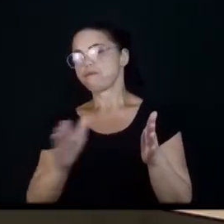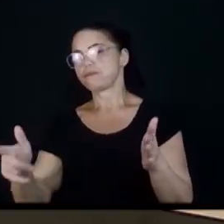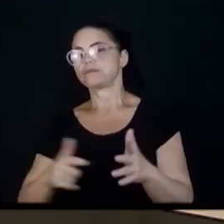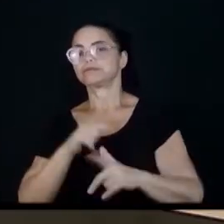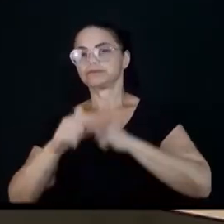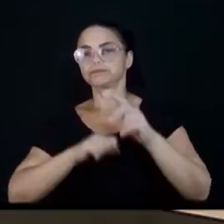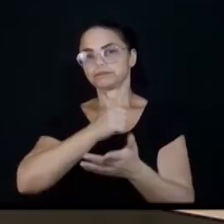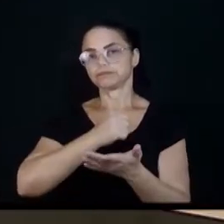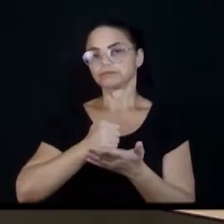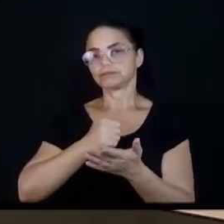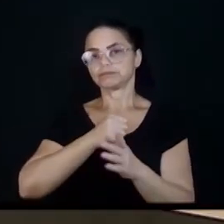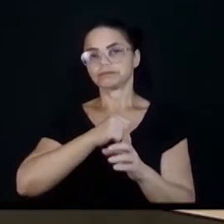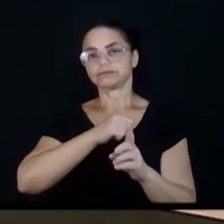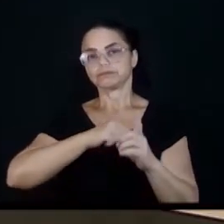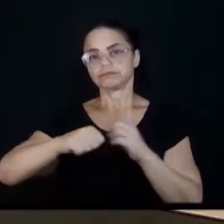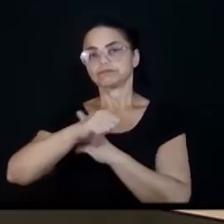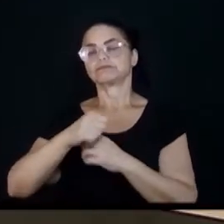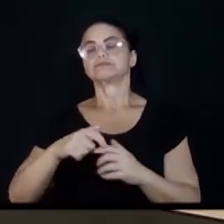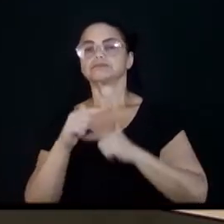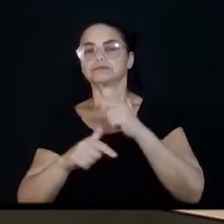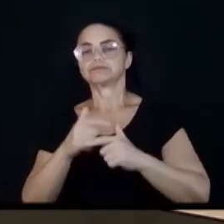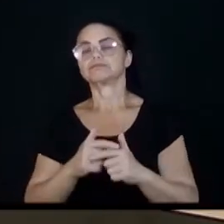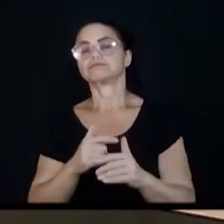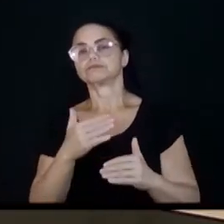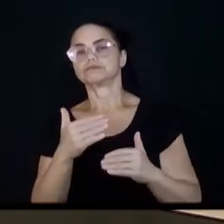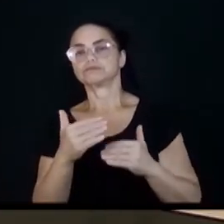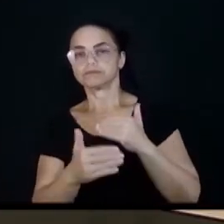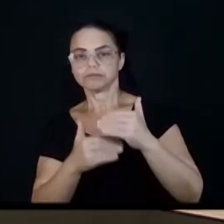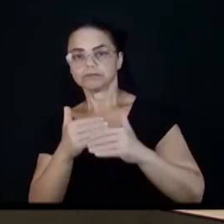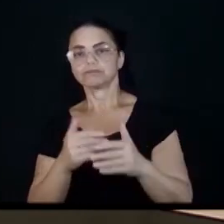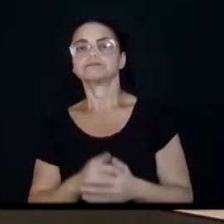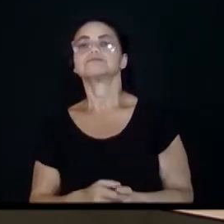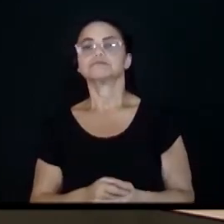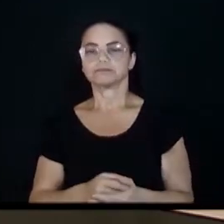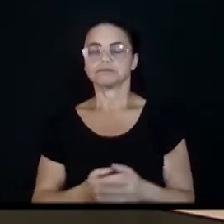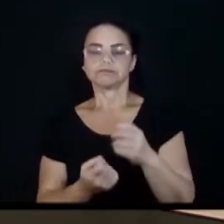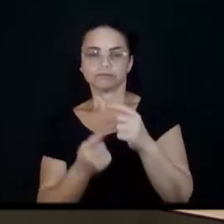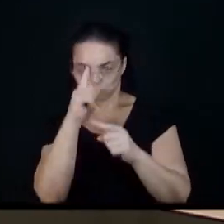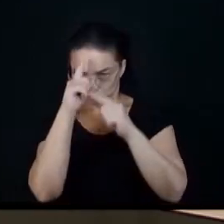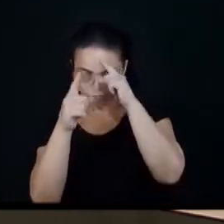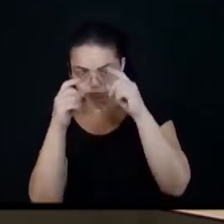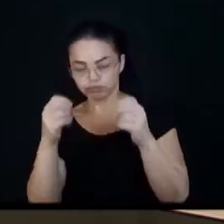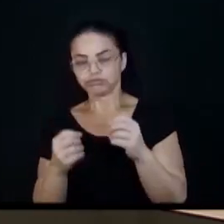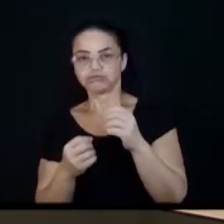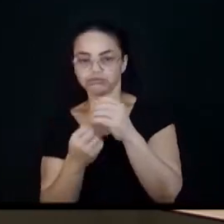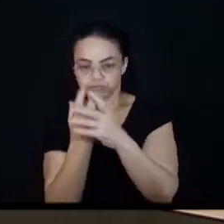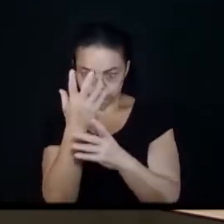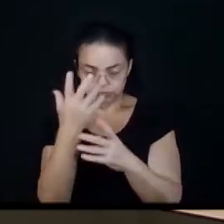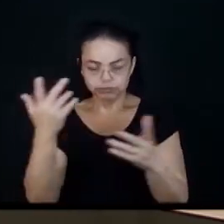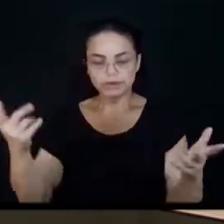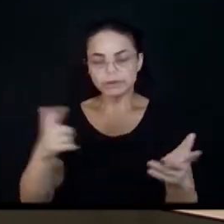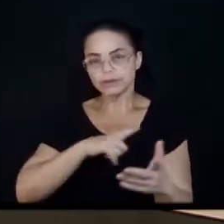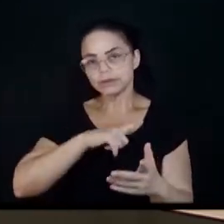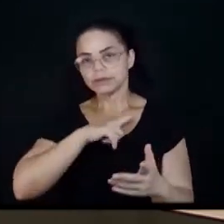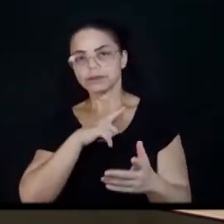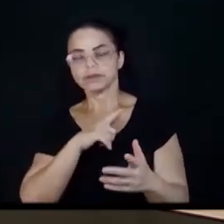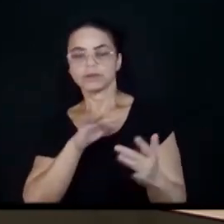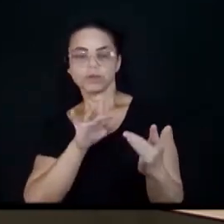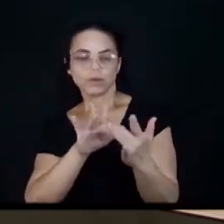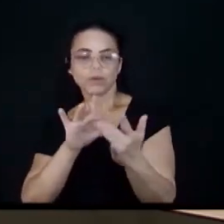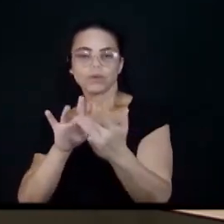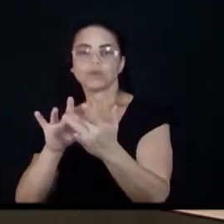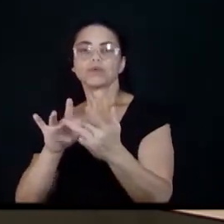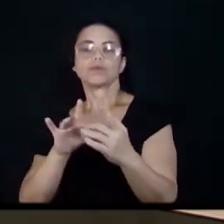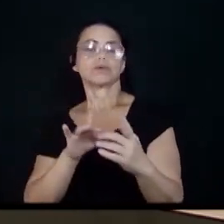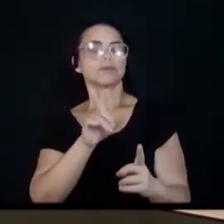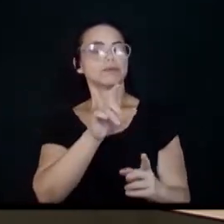vai trazendo esse lado criativo, né? Que à medida que a gente tem contato com os atendidos, com as